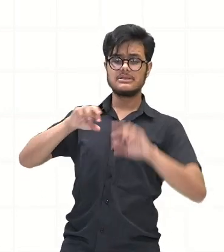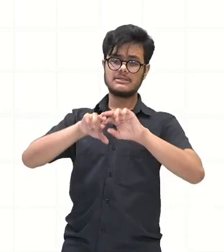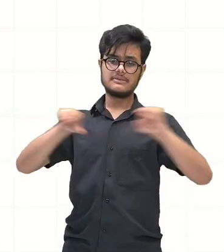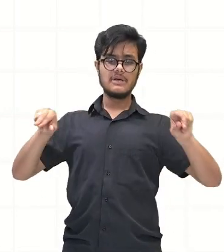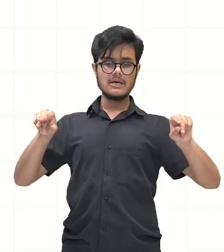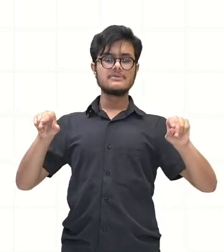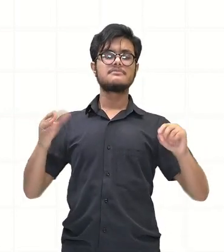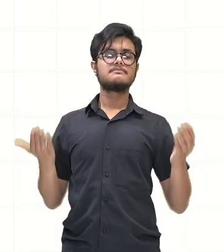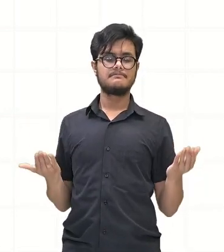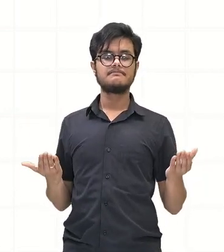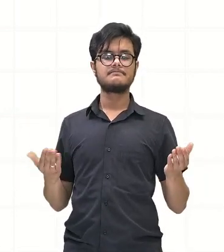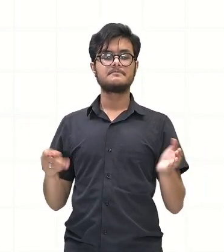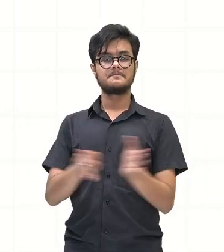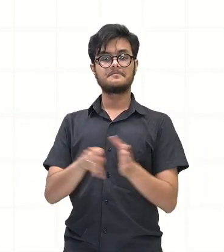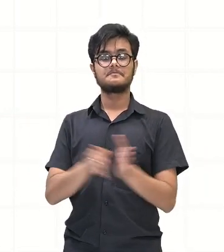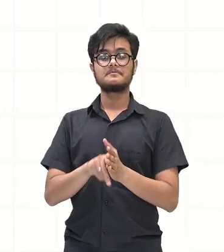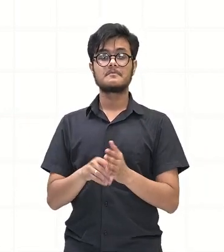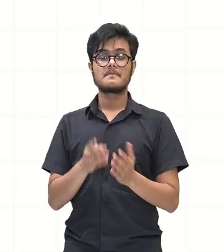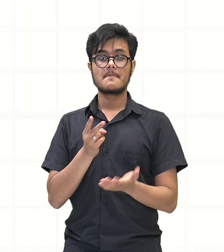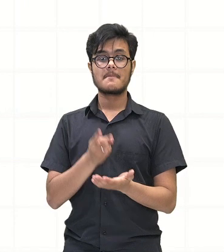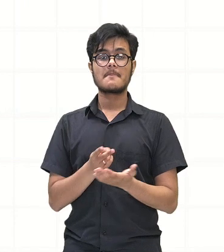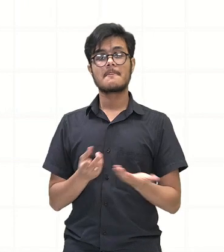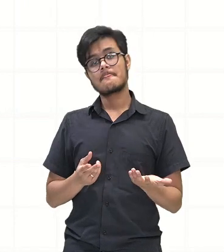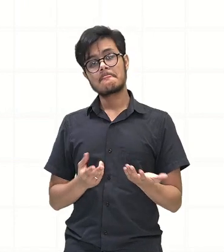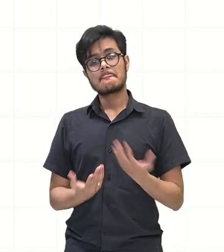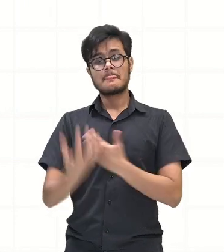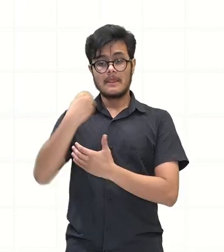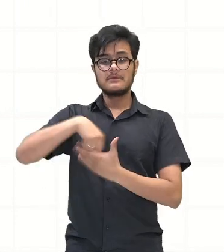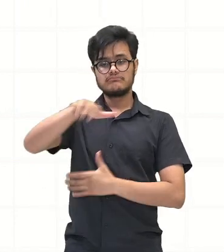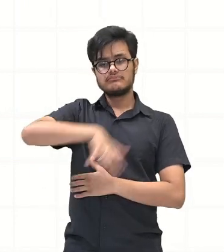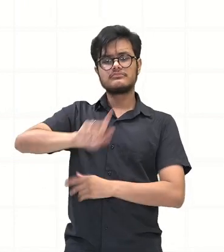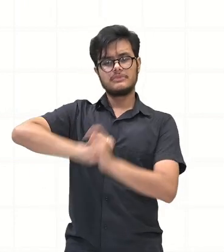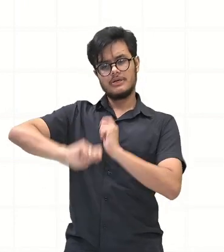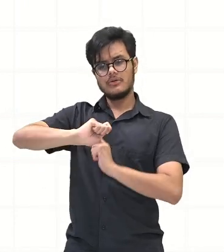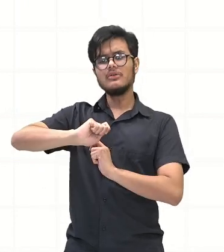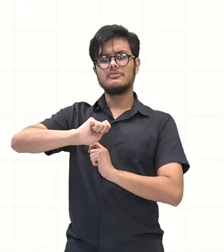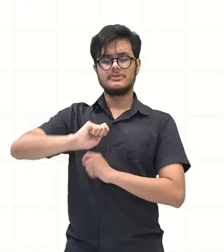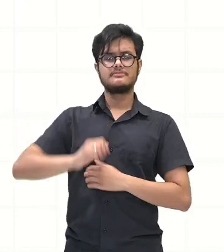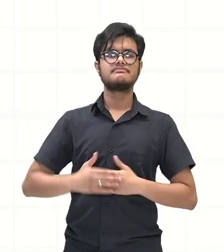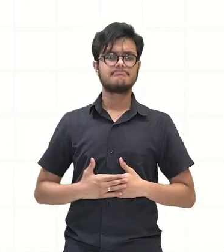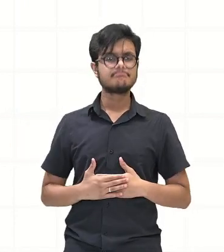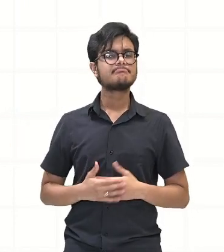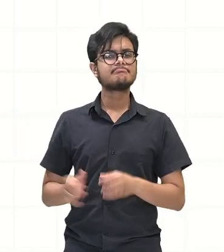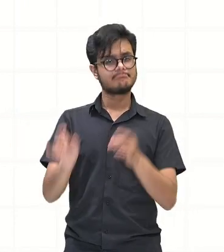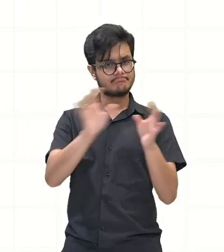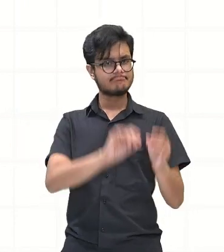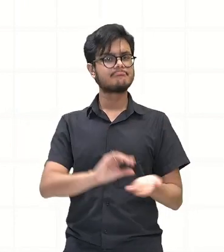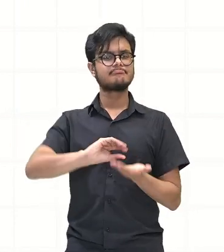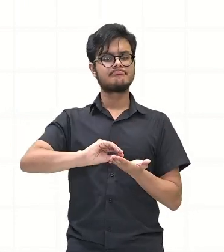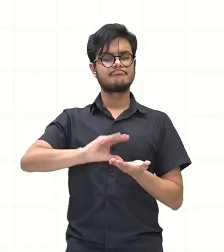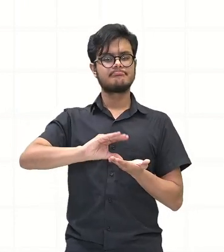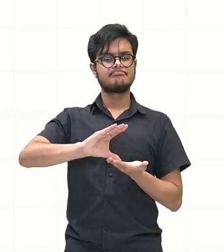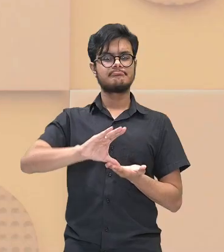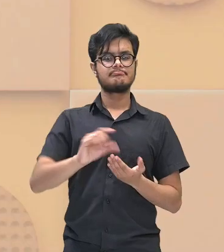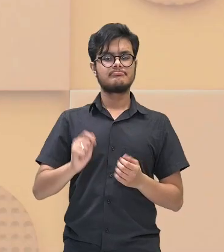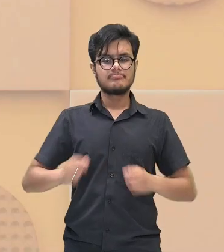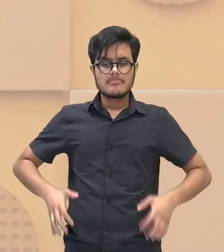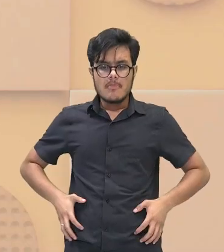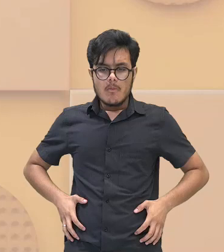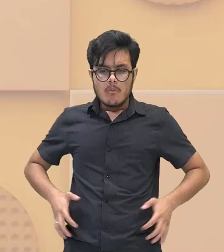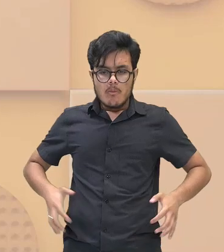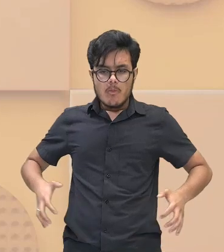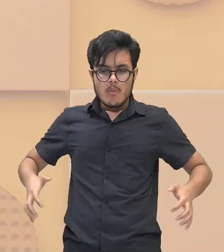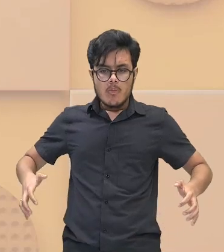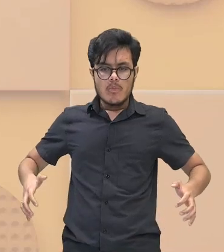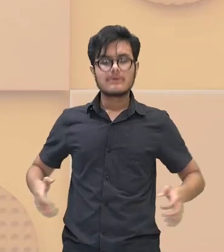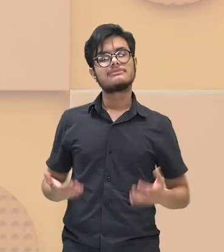Tudo isso para estarem ali inseridos dentro desse contexto do comércio lucrativo, do comércio de